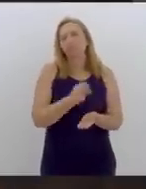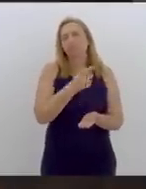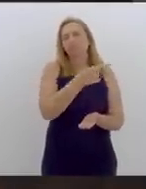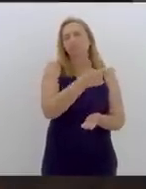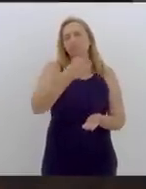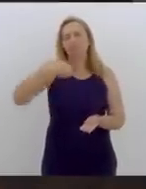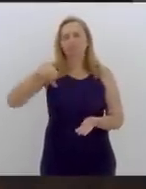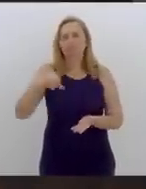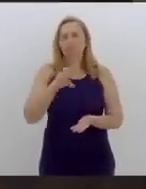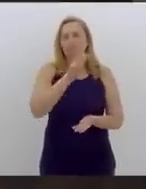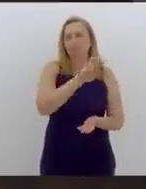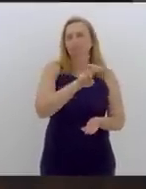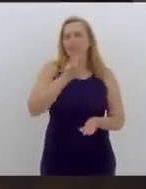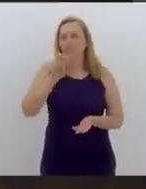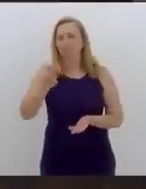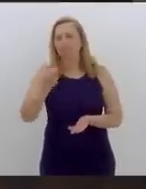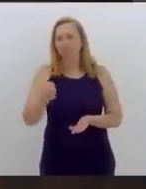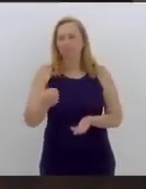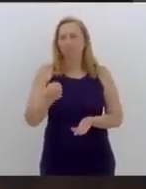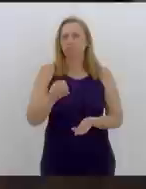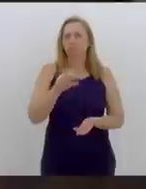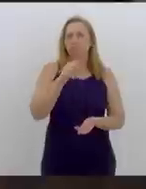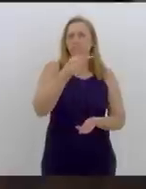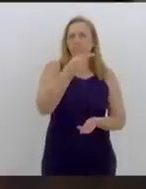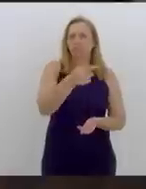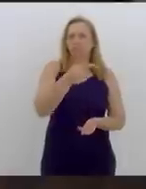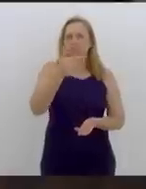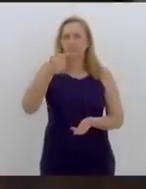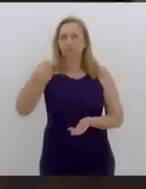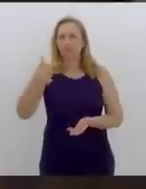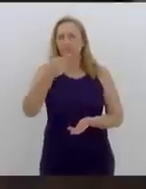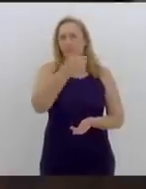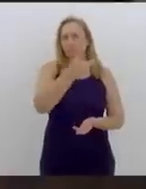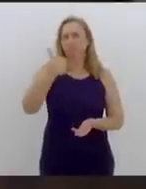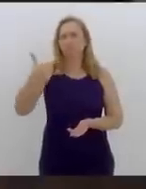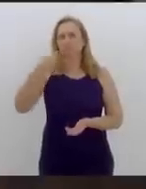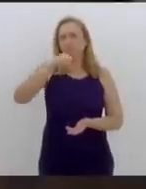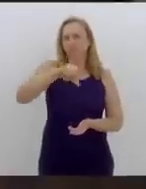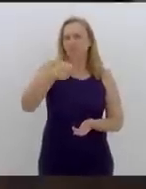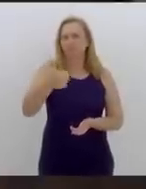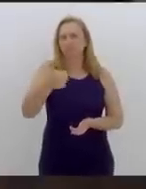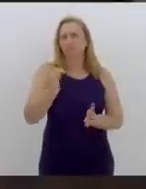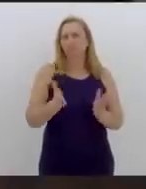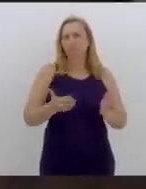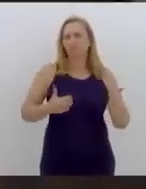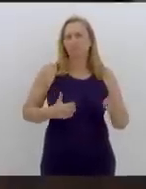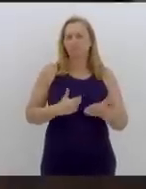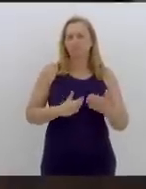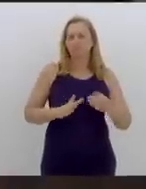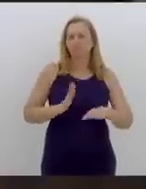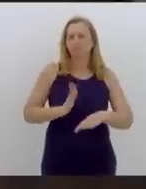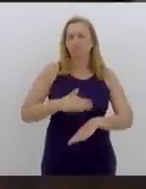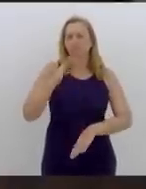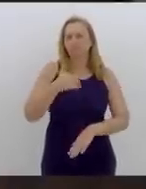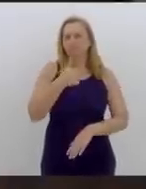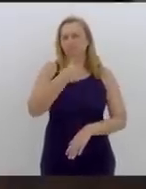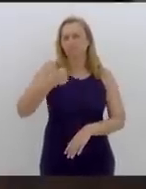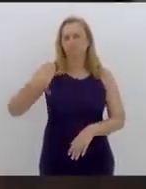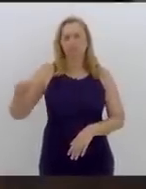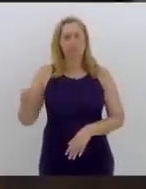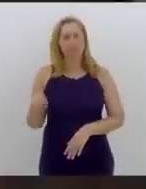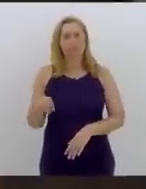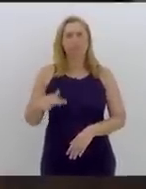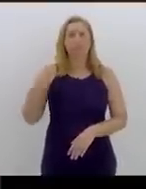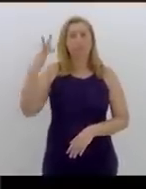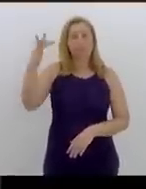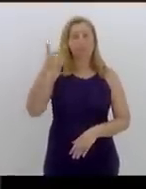foi 55 2020 foi 77 2021 foi 91 e esse deve passar de 100 outra coisa eu quero ver o